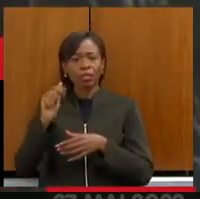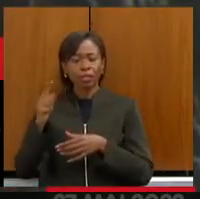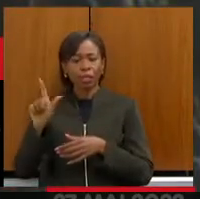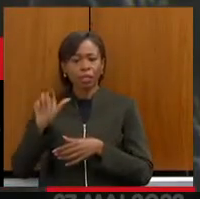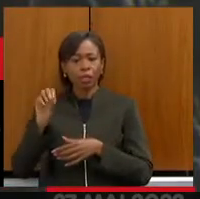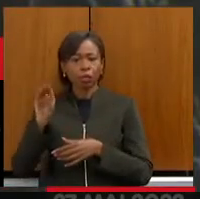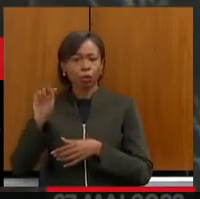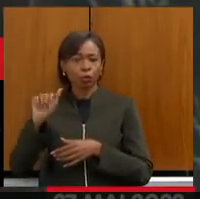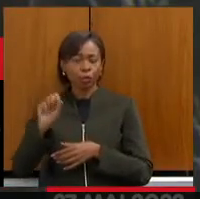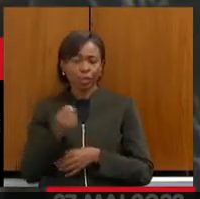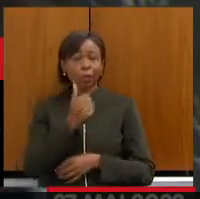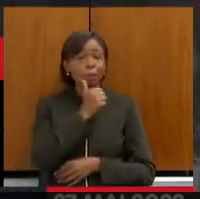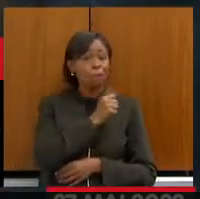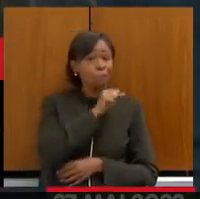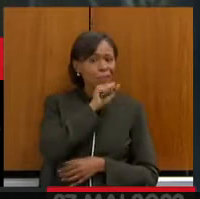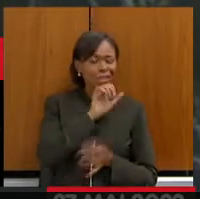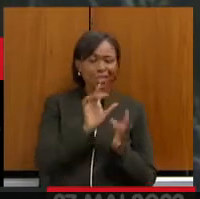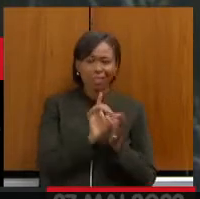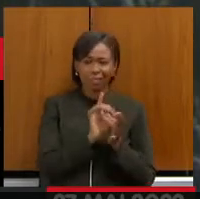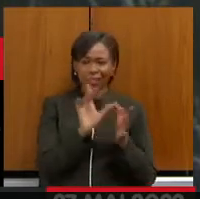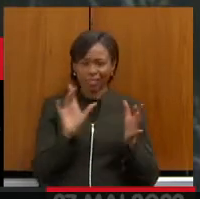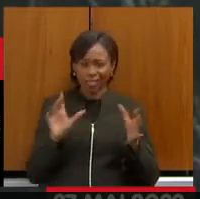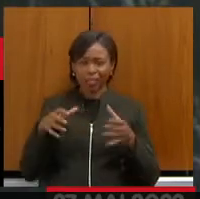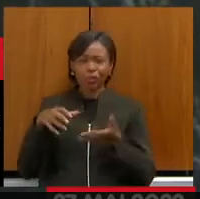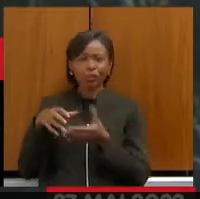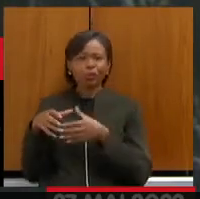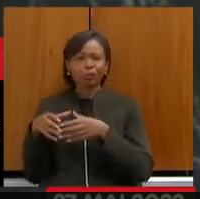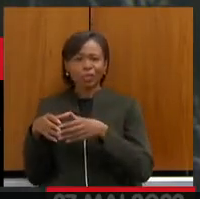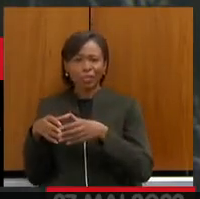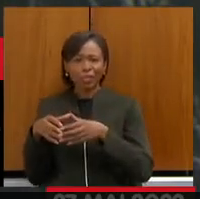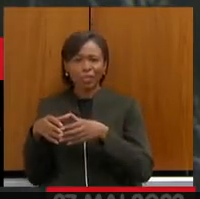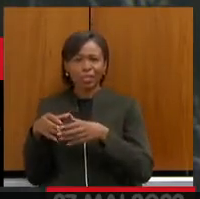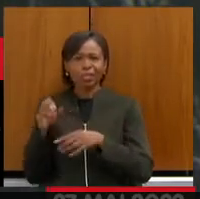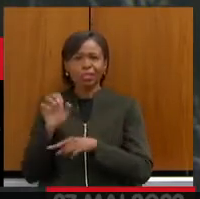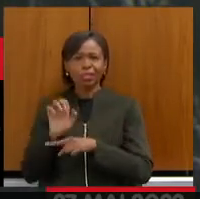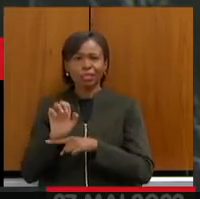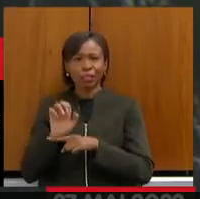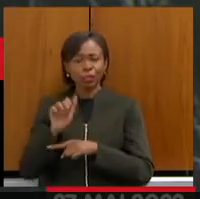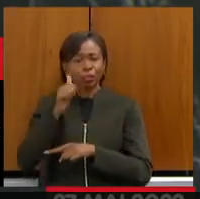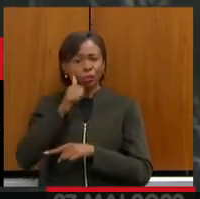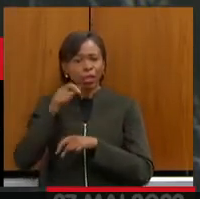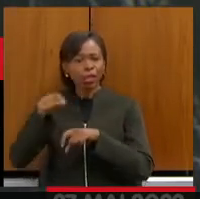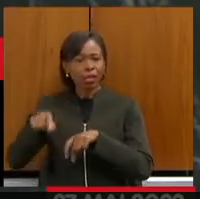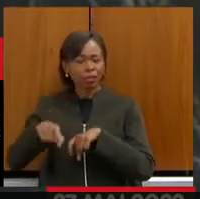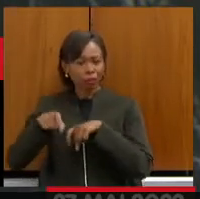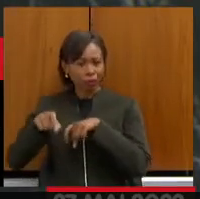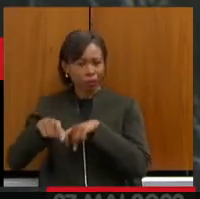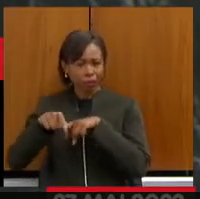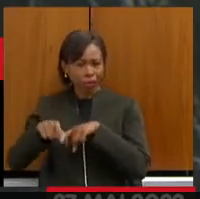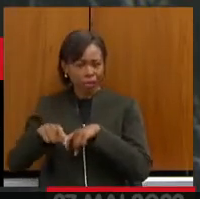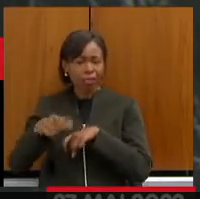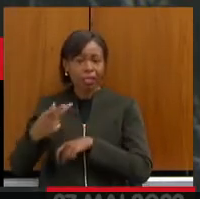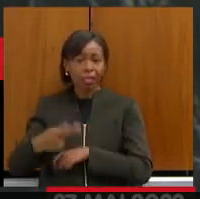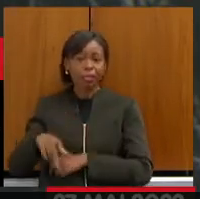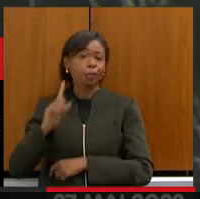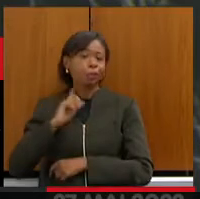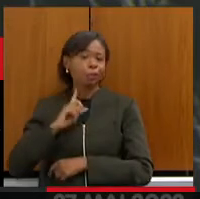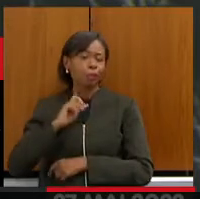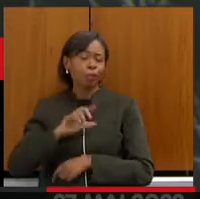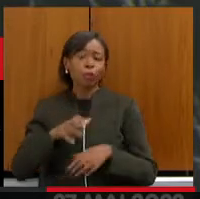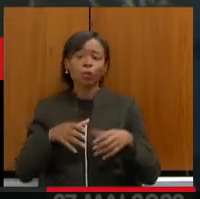Liberdade comissão Estadual de mulheres trabalhadoras rurais da Federação dos trabalhadores na agricultura do Estado de Minas Gerais